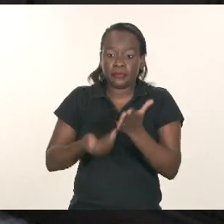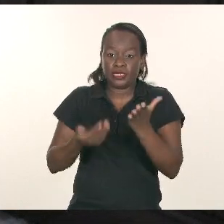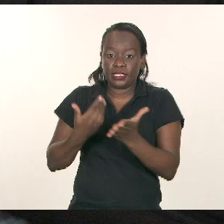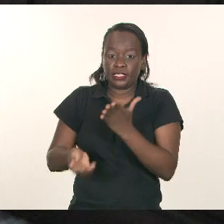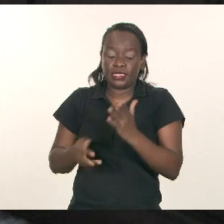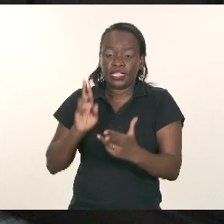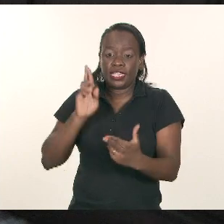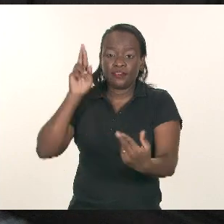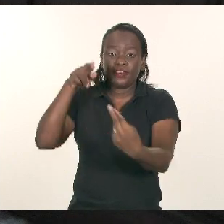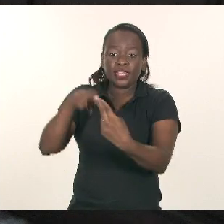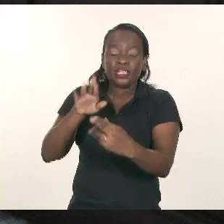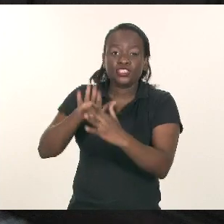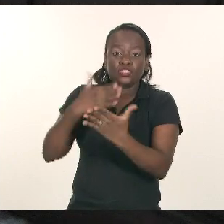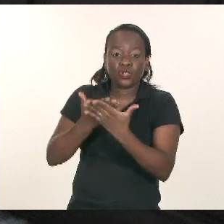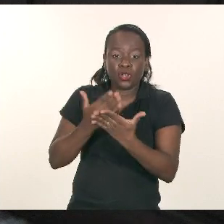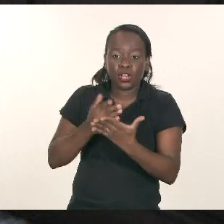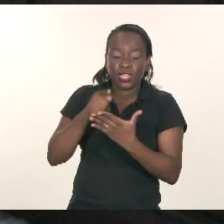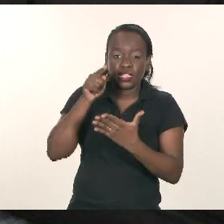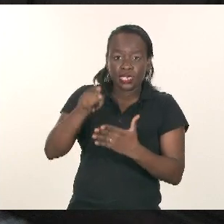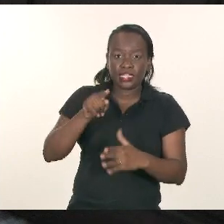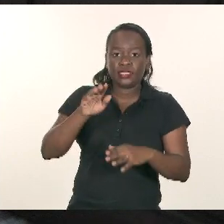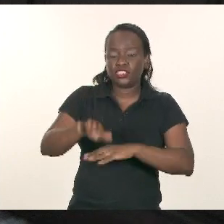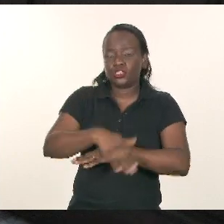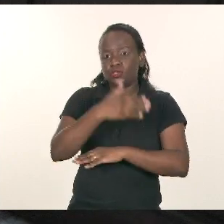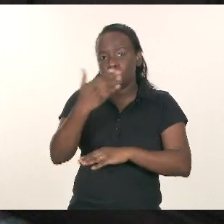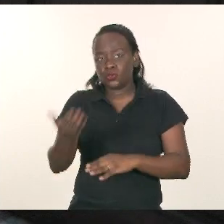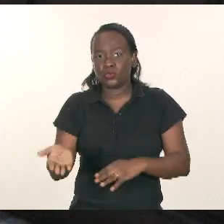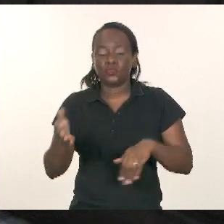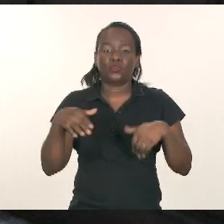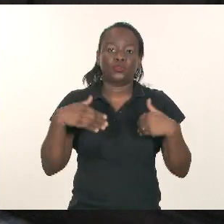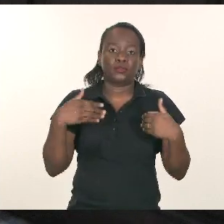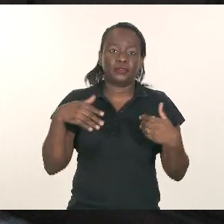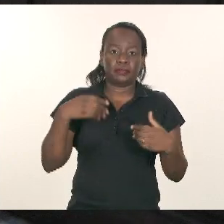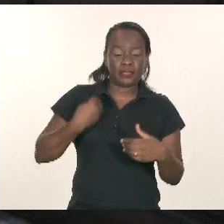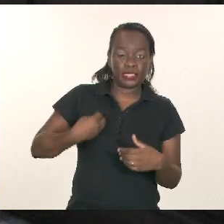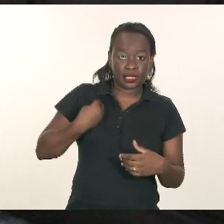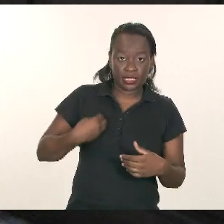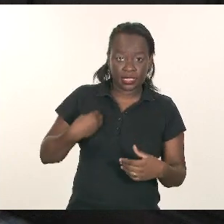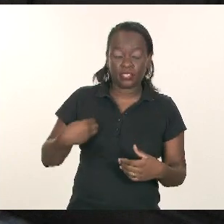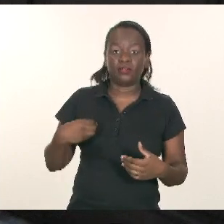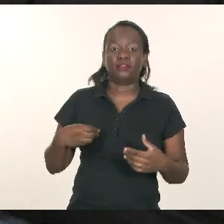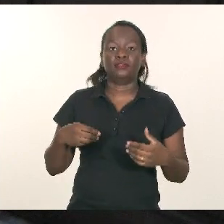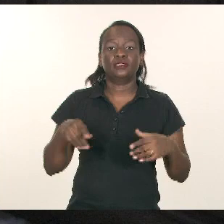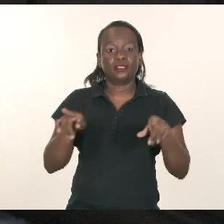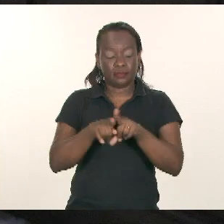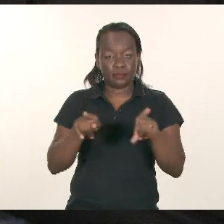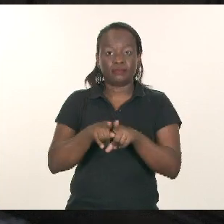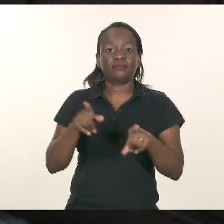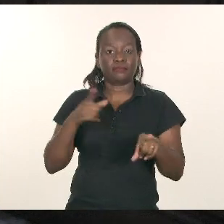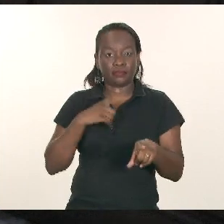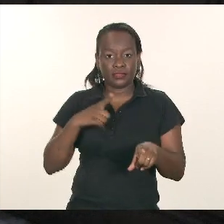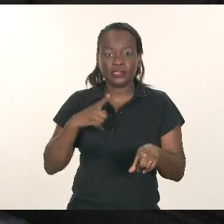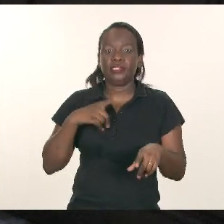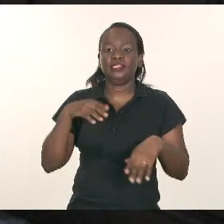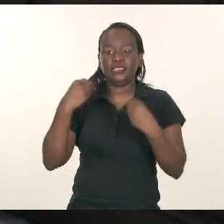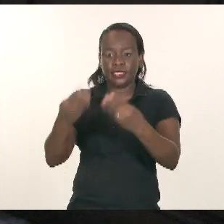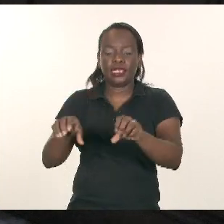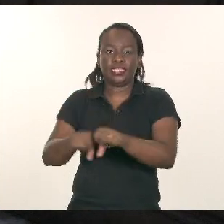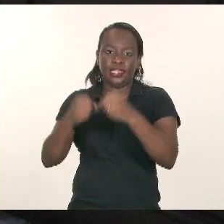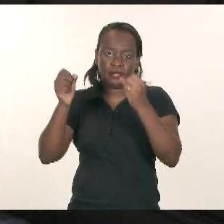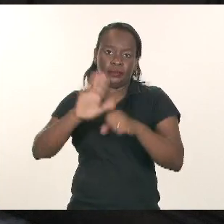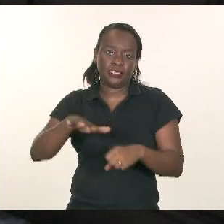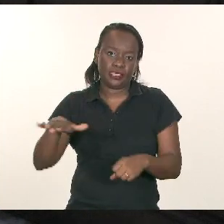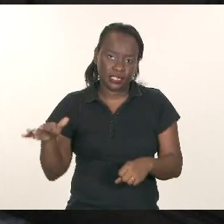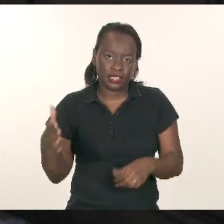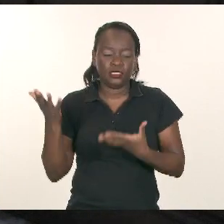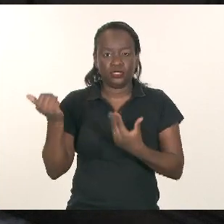da referência da escola em tempo integral, de forma presencial, traz sim danos às nossas